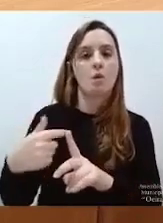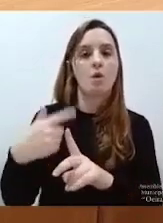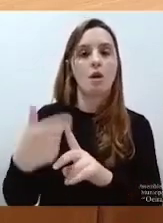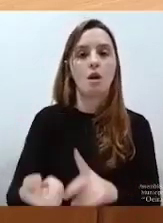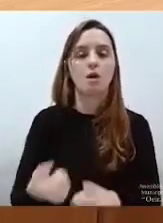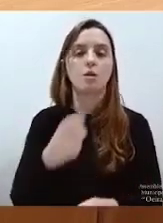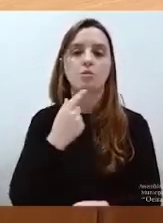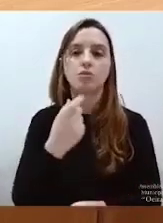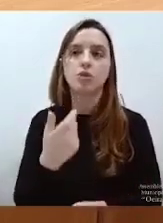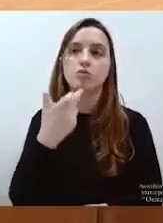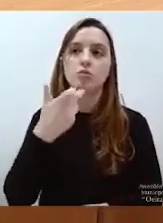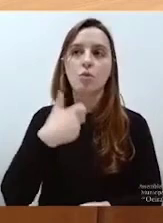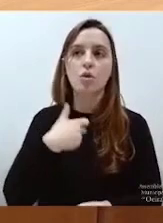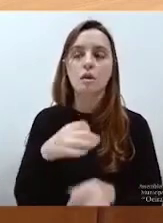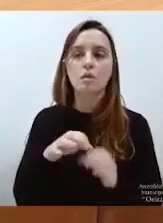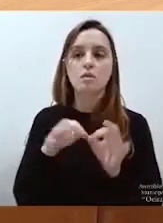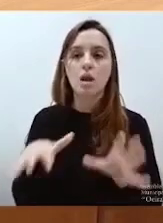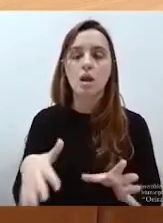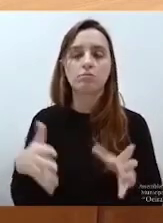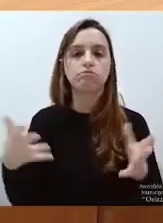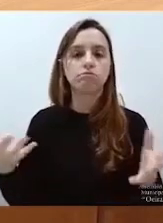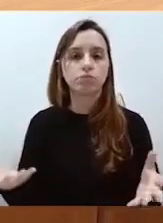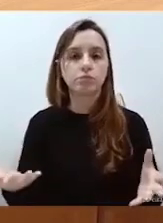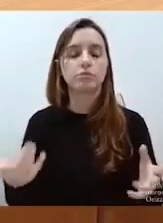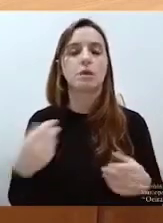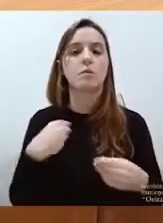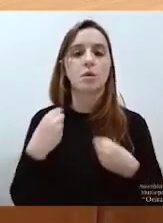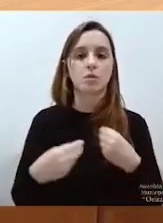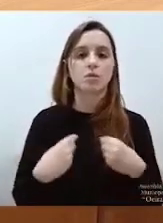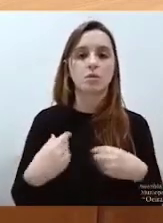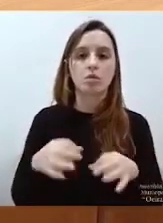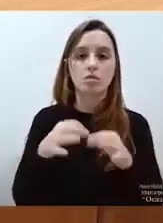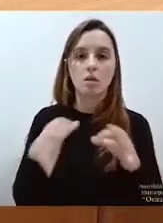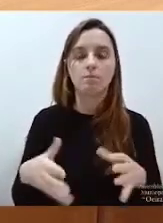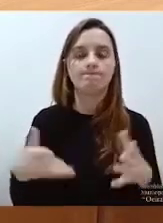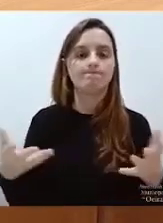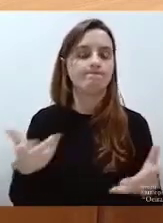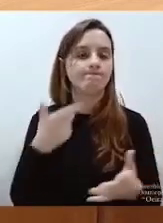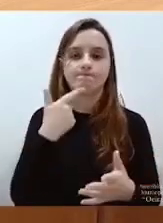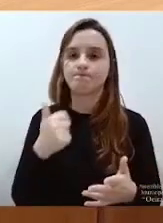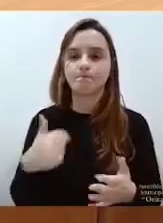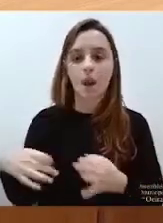e a denunciar exatamente as mesmas preocupações e, portanto, não podemos adiar mais